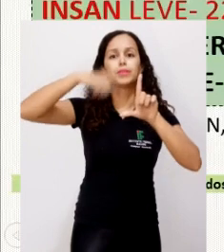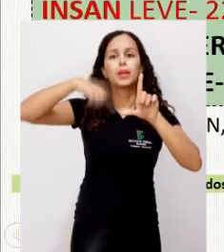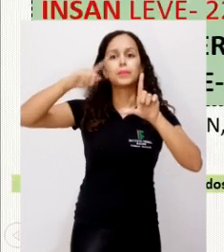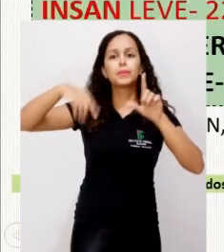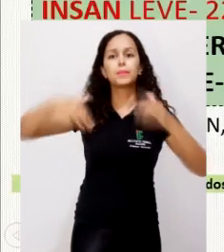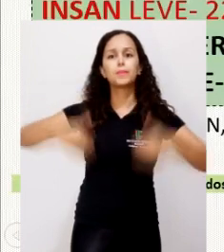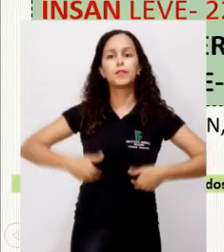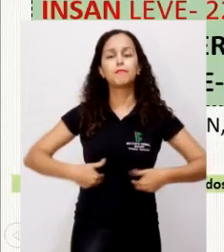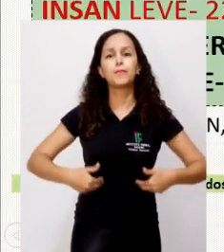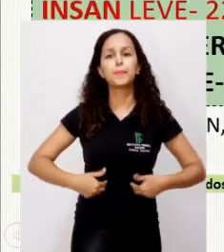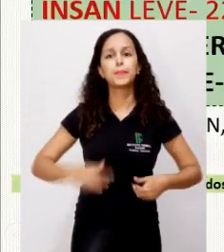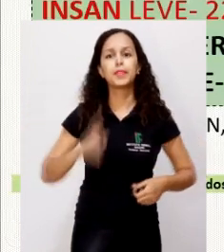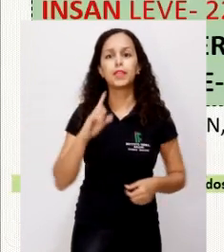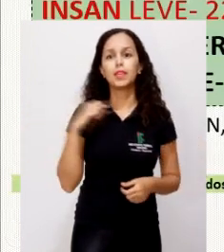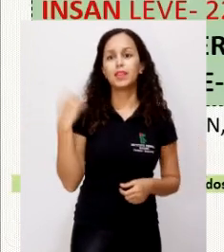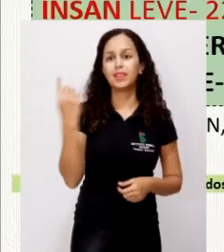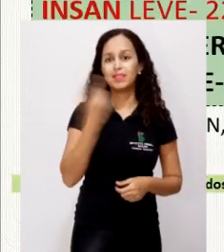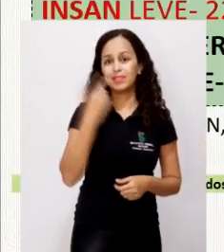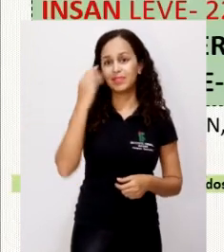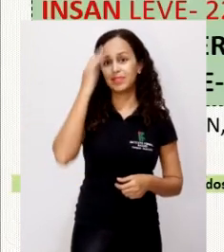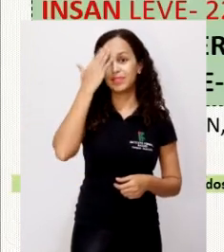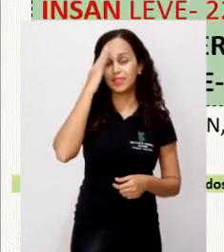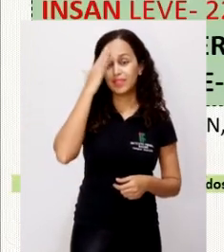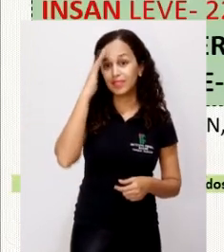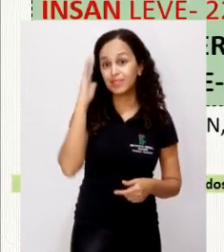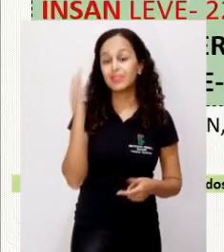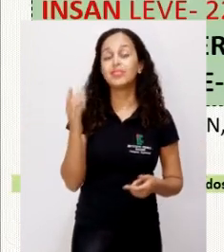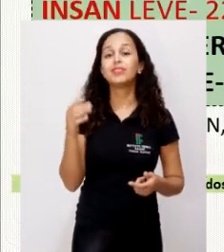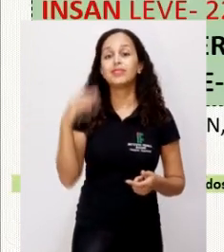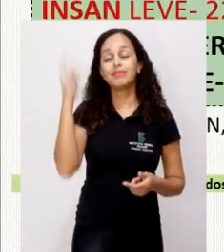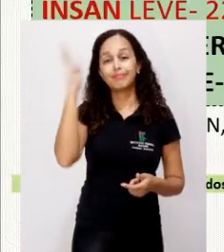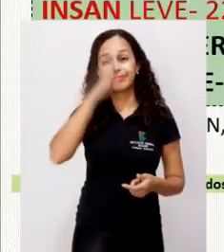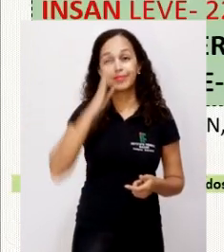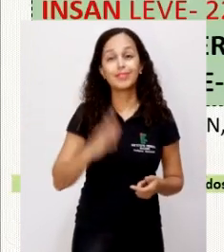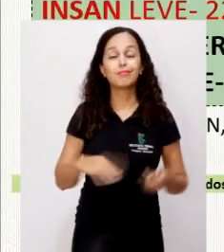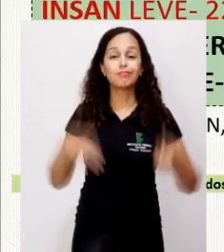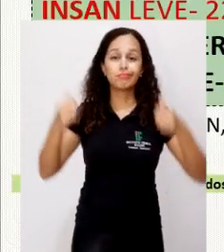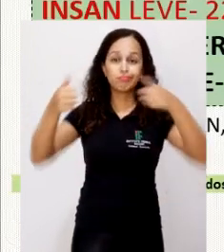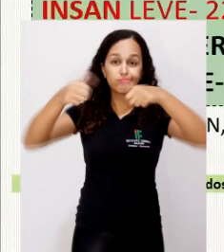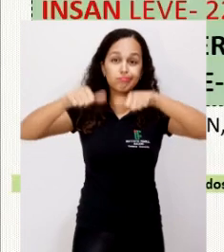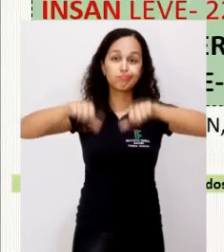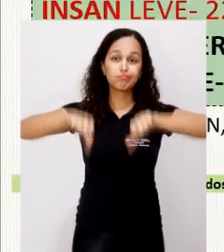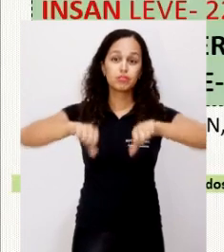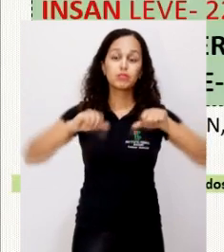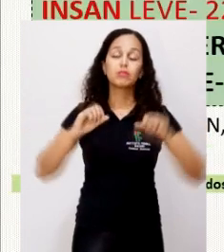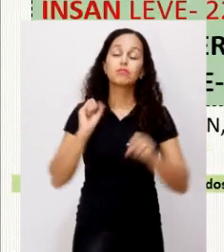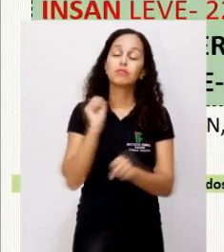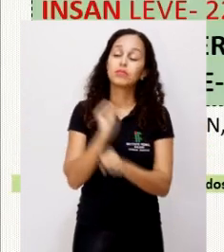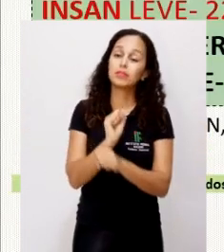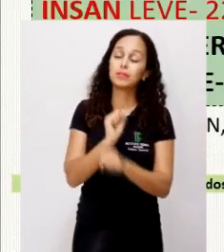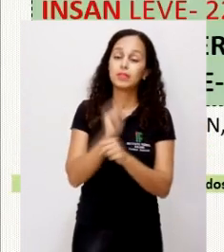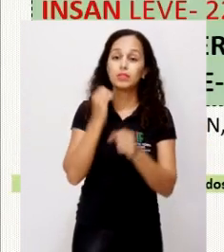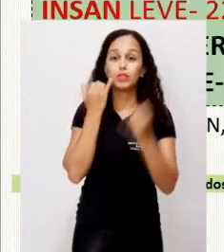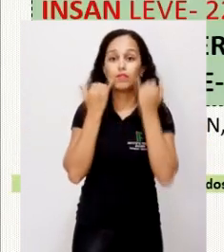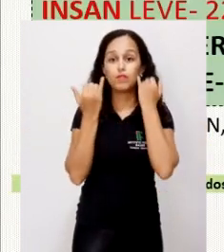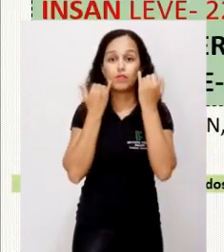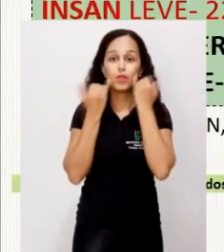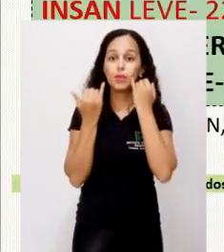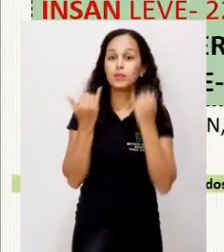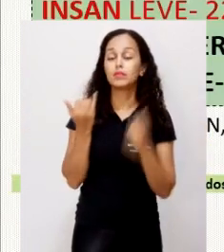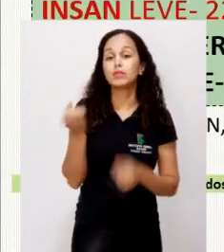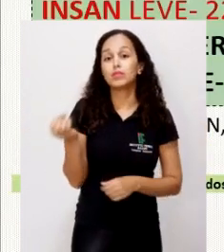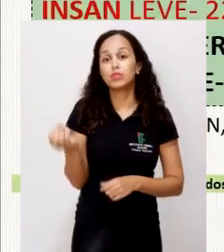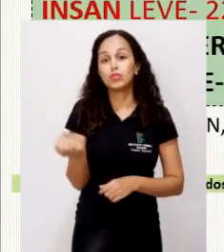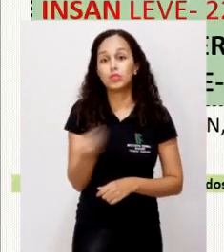fome, a gente entende que isso só veio piorar. Estamos aguardando aí os novos dados sobre